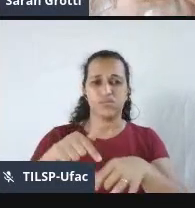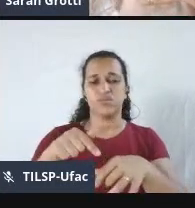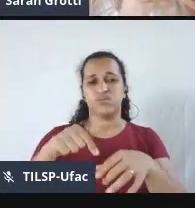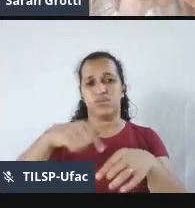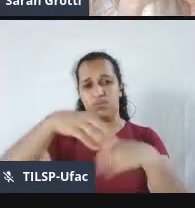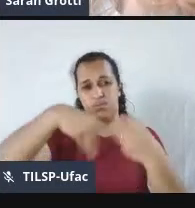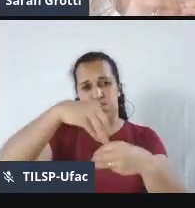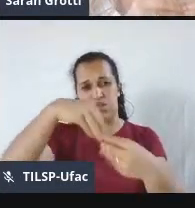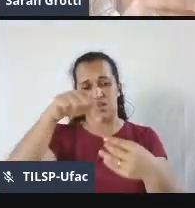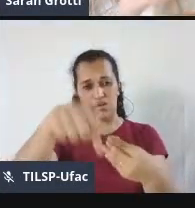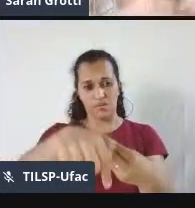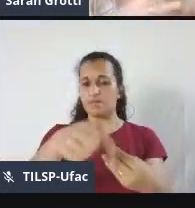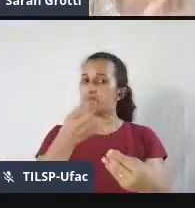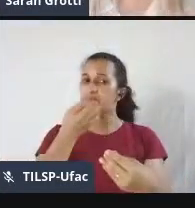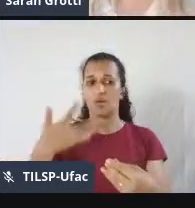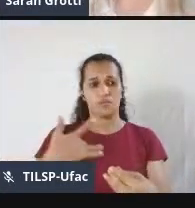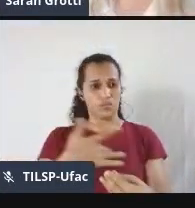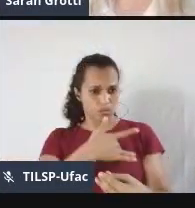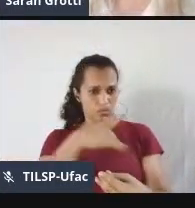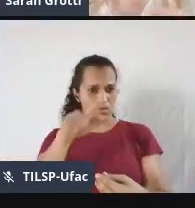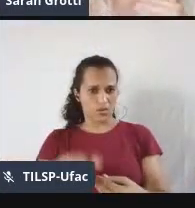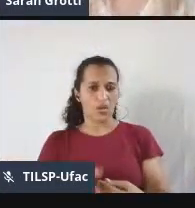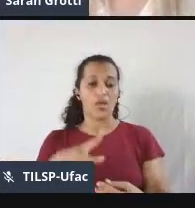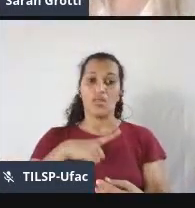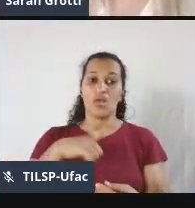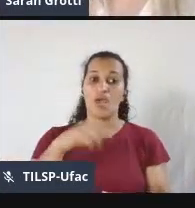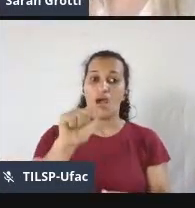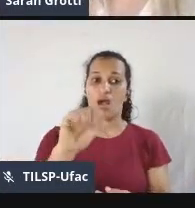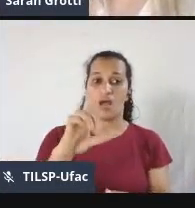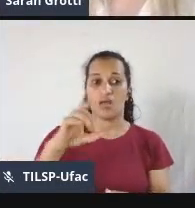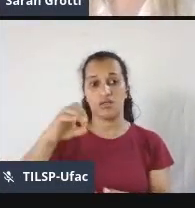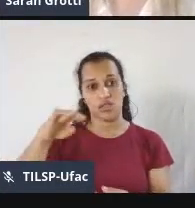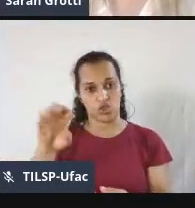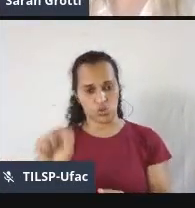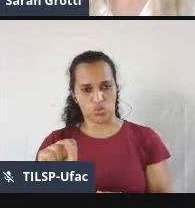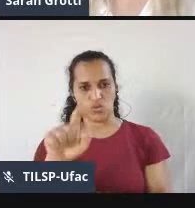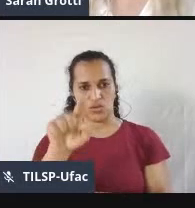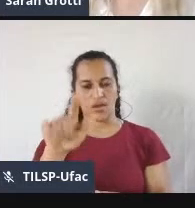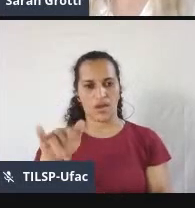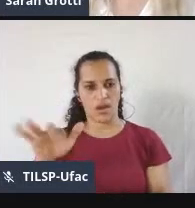ácidos graxos da série 6, e isso faz com que ocorra esse desequilíbrio.